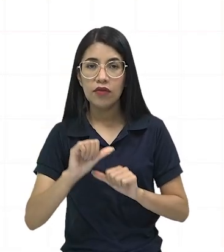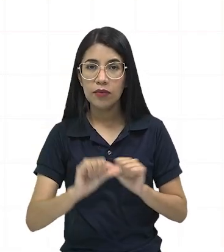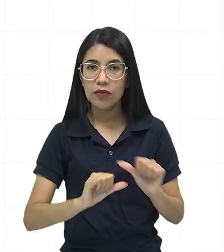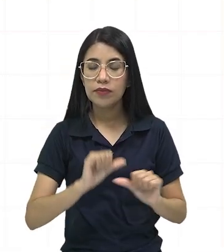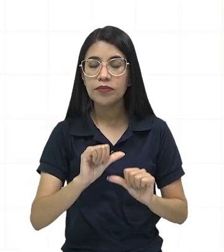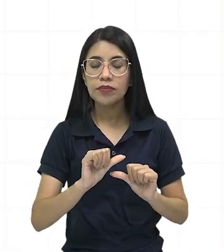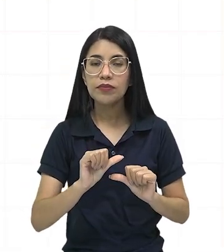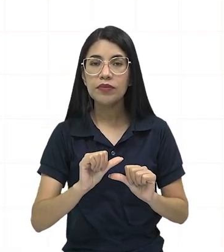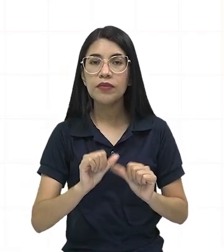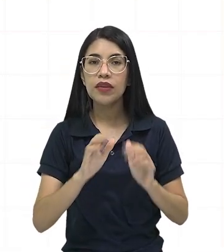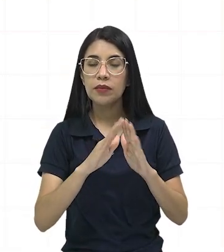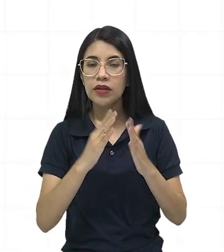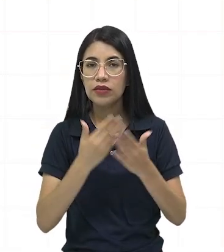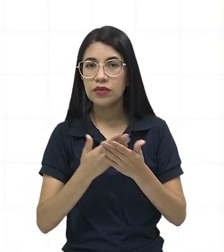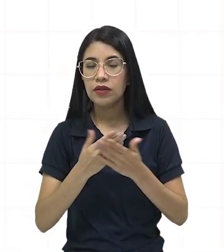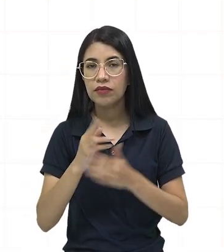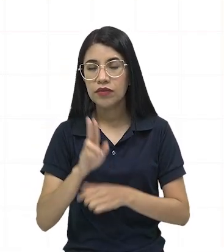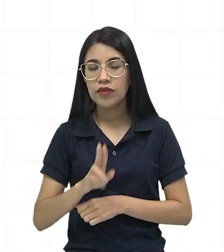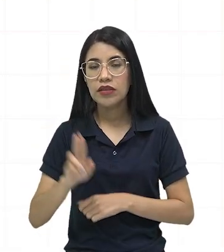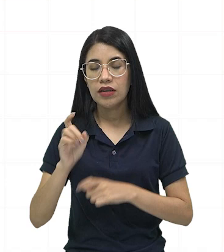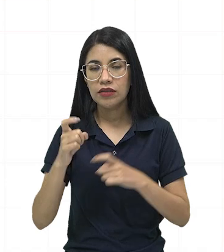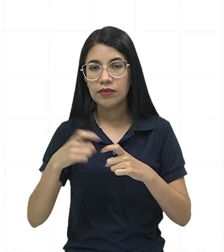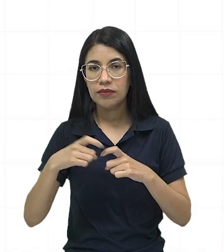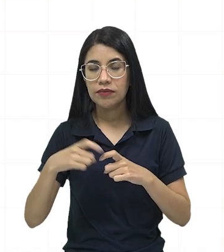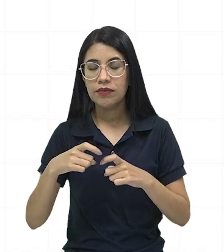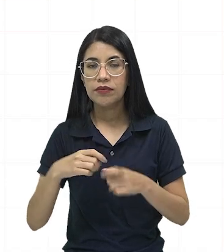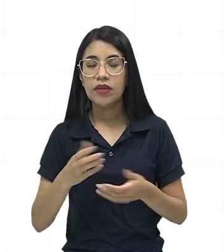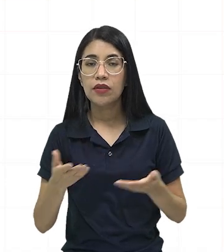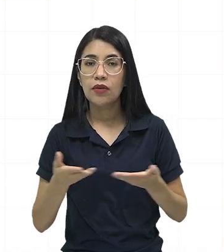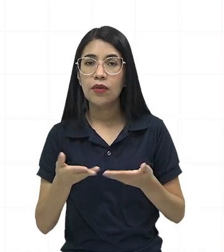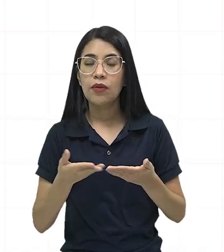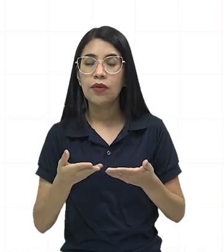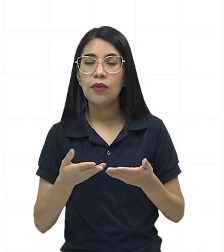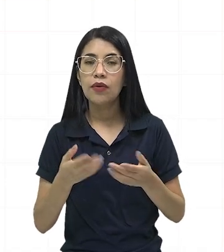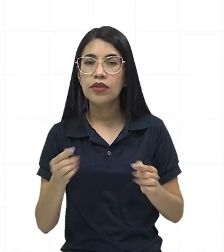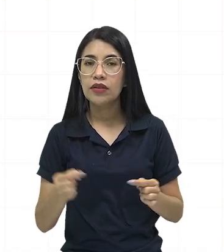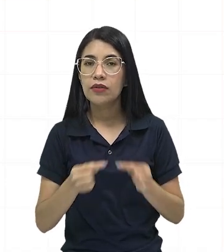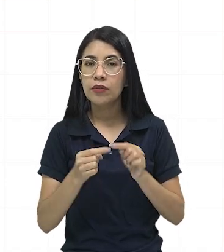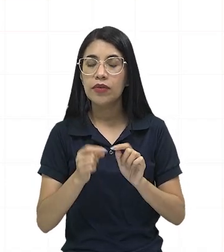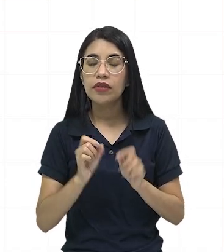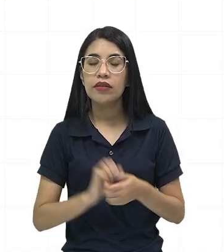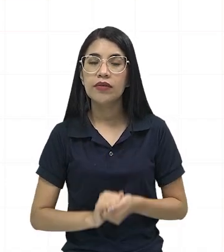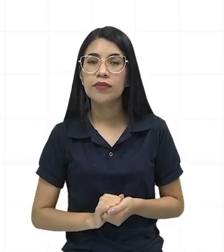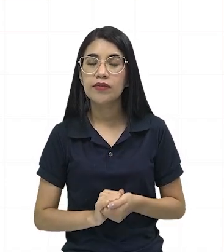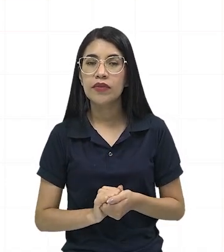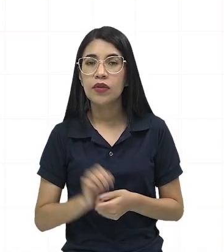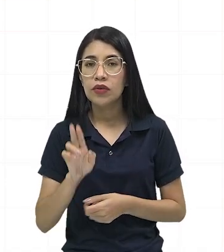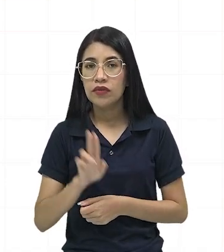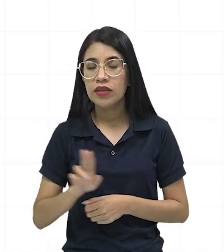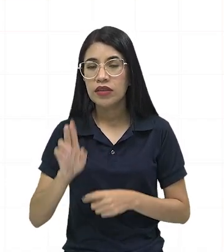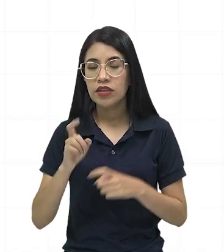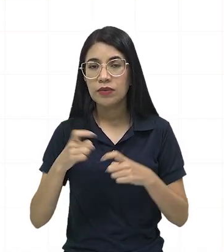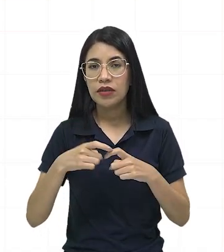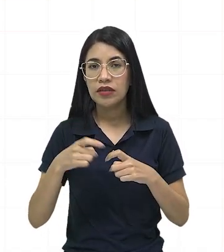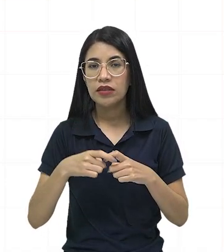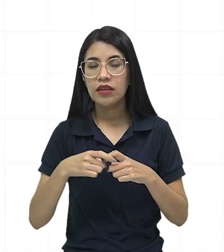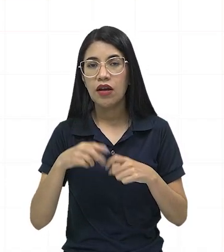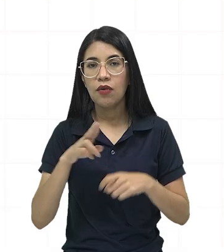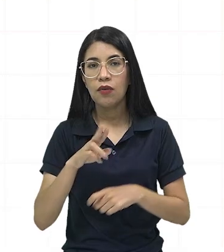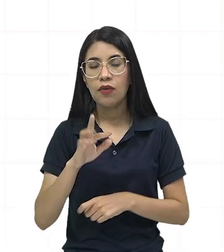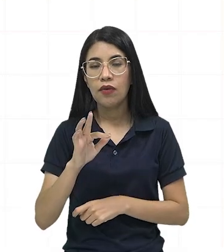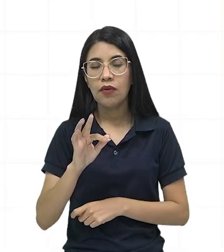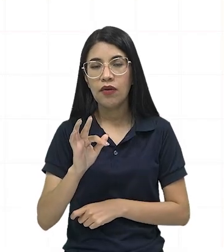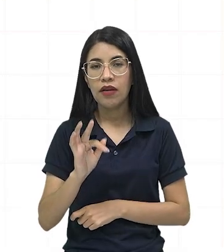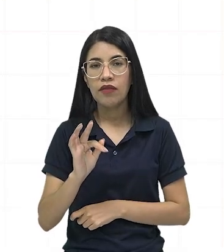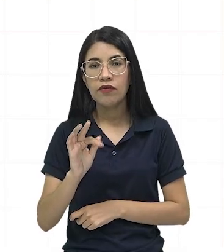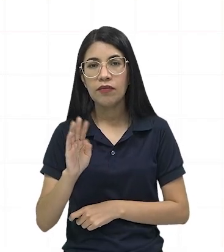de educação superior, tá bem? Hoje ela corresponde, né, à Faculdade de Medicina da Universidade Federal